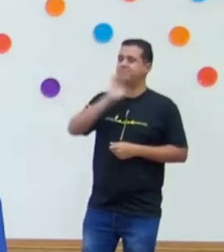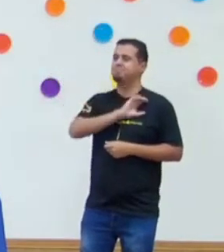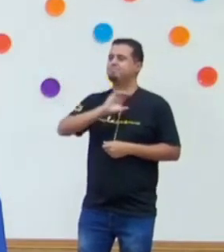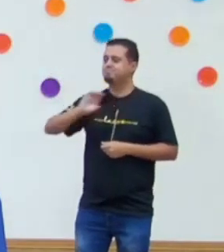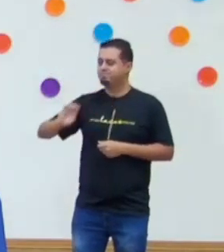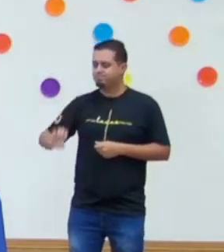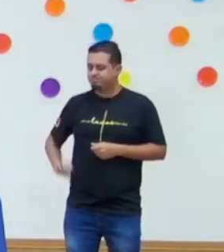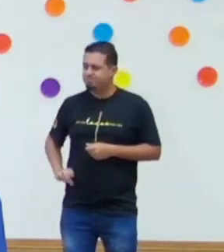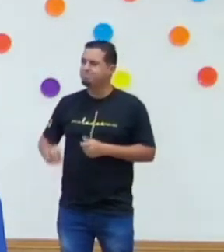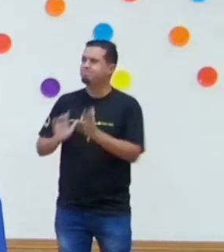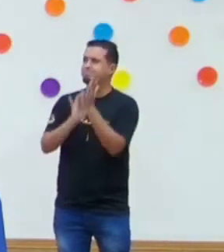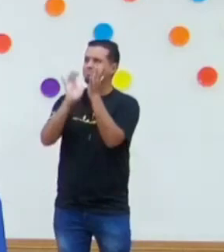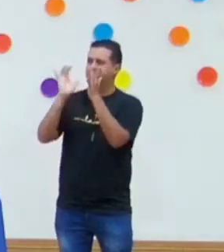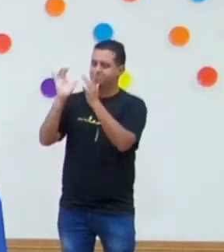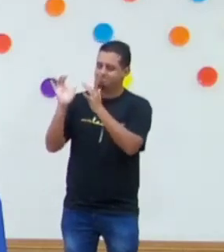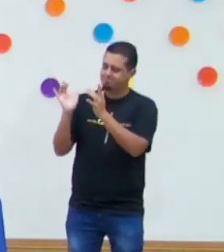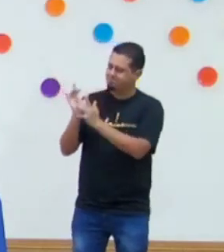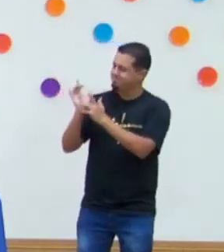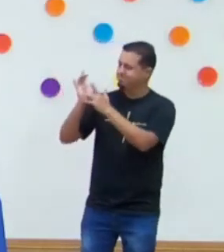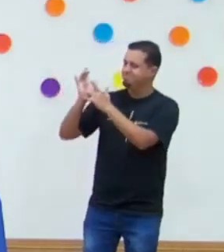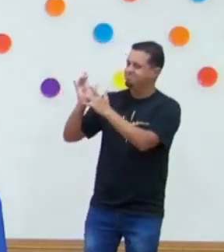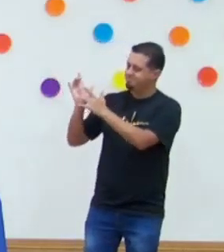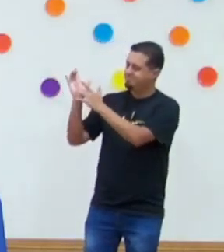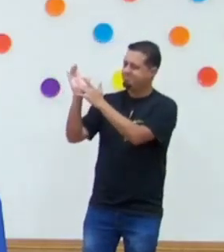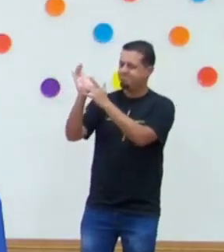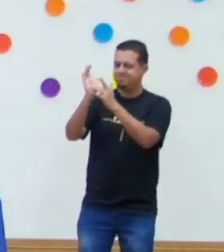nome, Cristo Jesus,